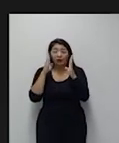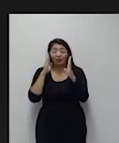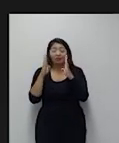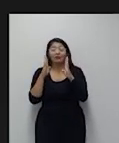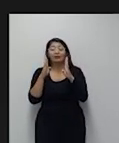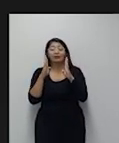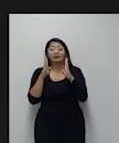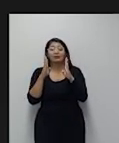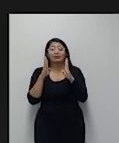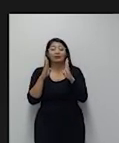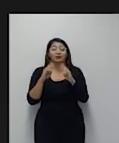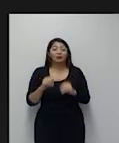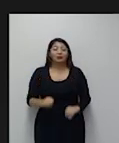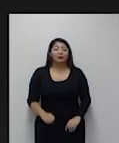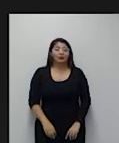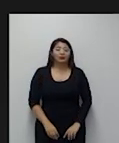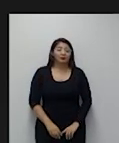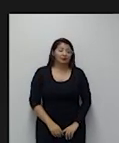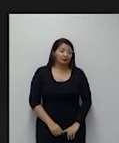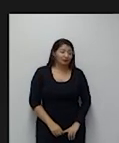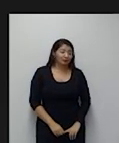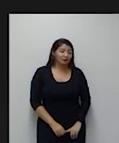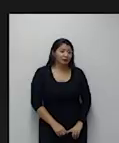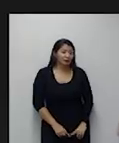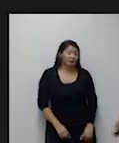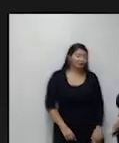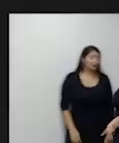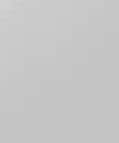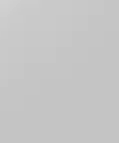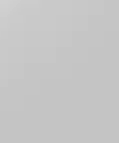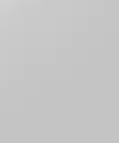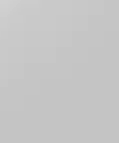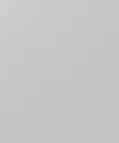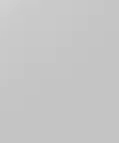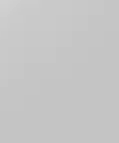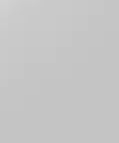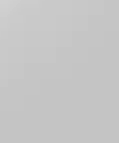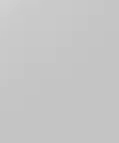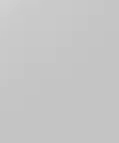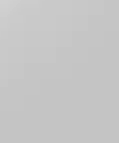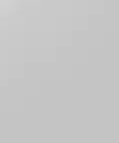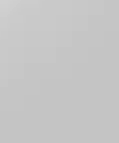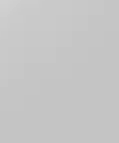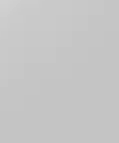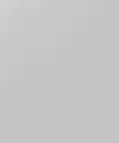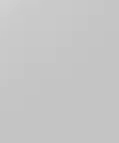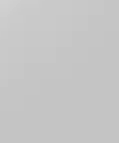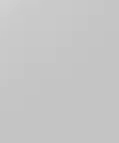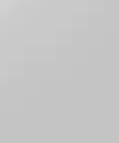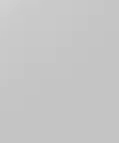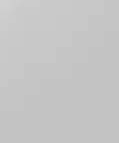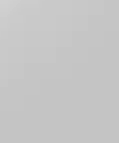do bom e foi acompanhado pela maioria da 3ª seção 1